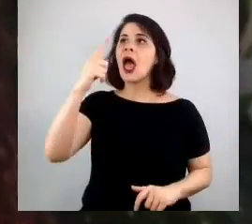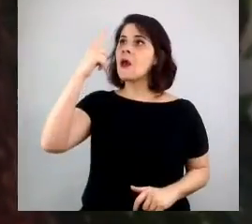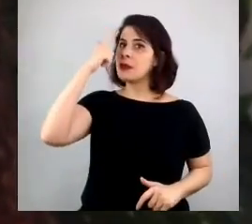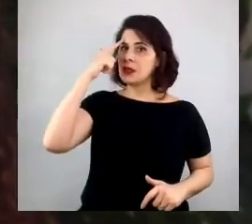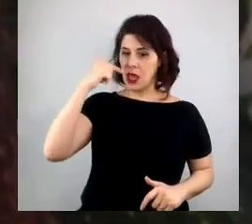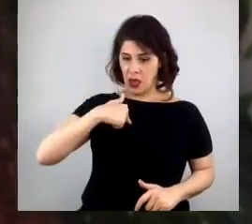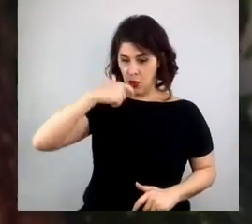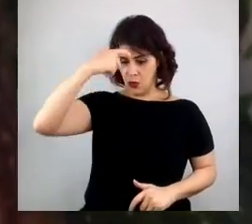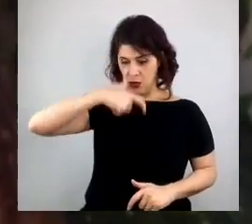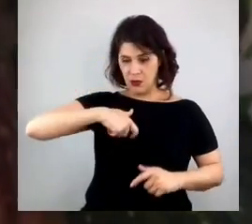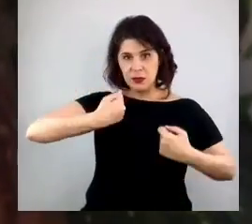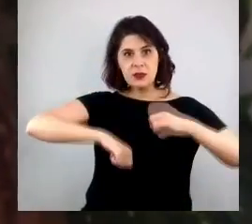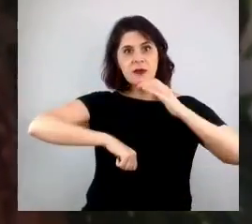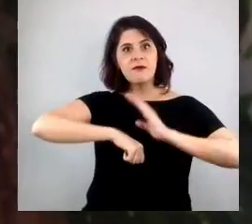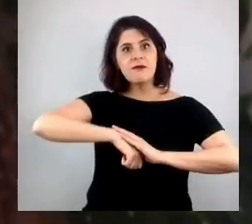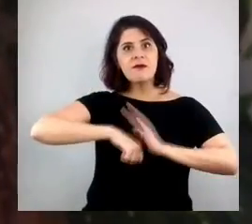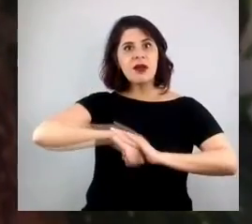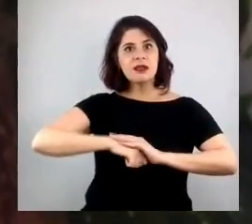Né?